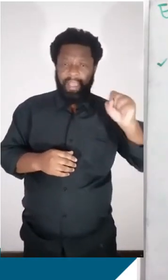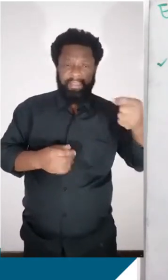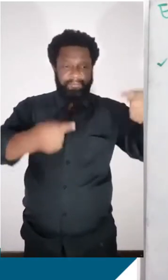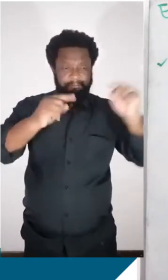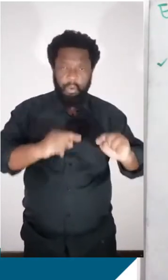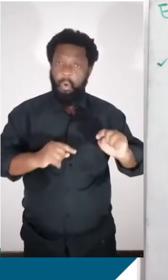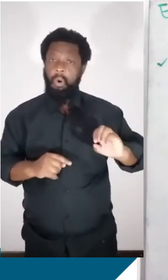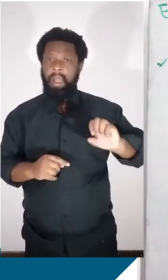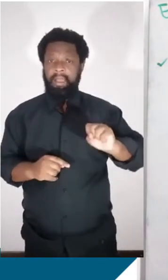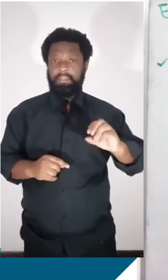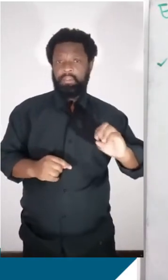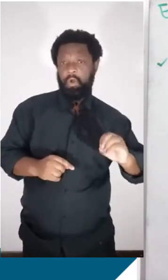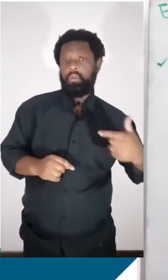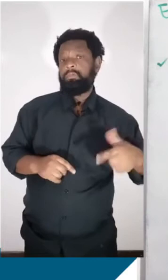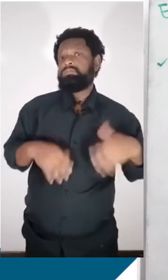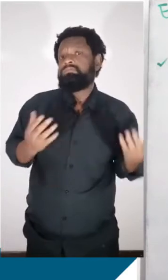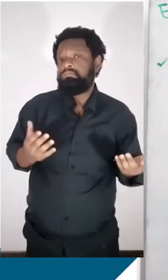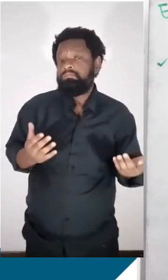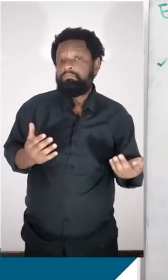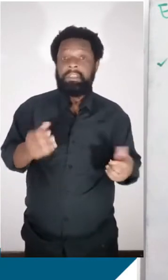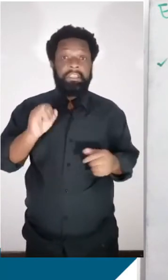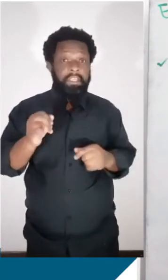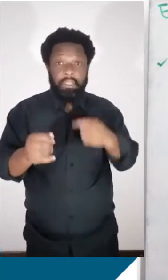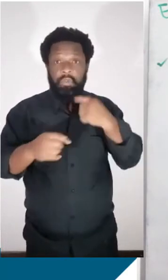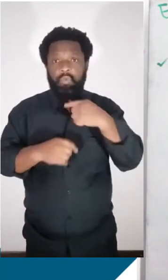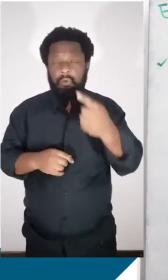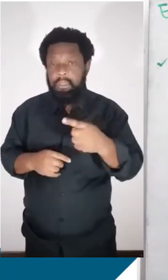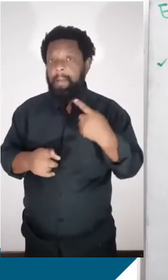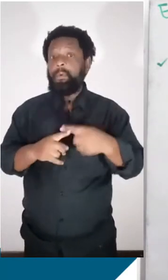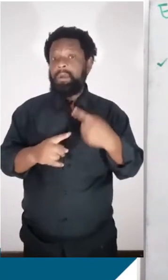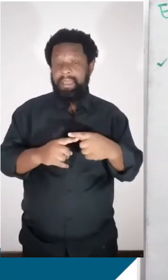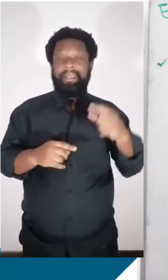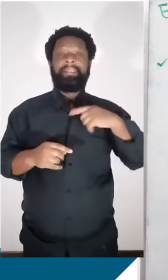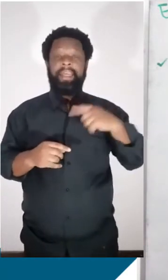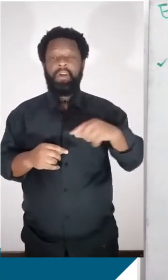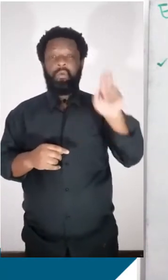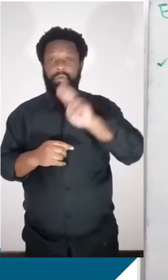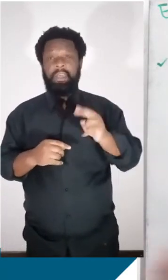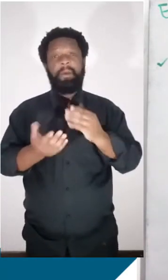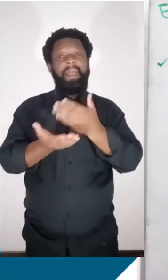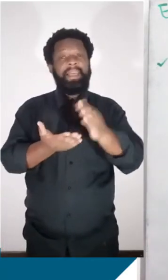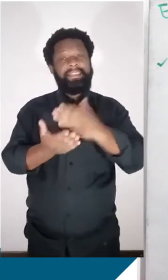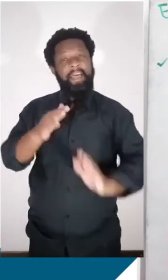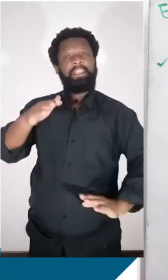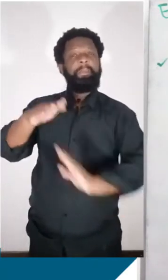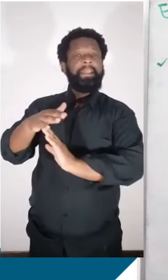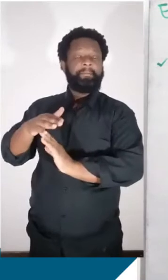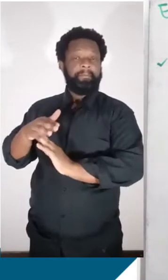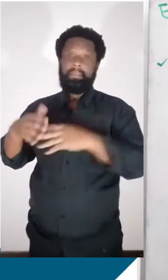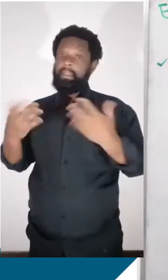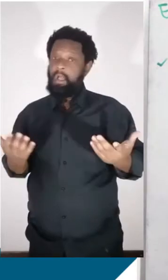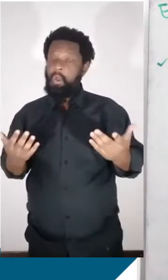SO2? Se você ficou na dúvida, se te deu mais de uma informação, é porque a gente está numa questão que envolve excesso limitante.